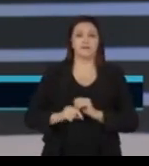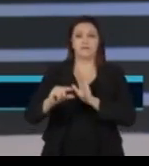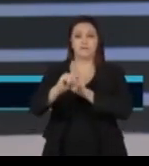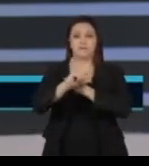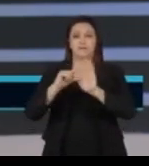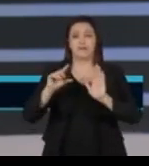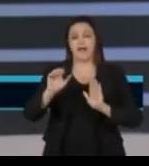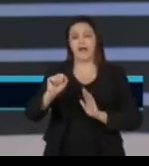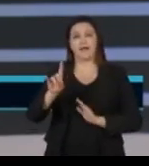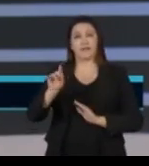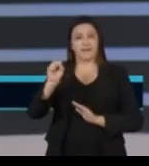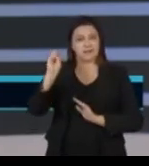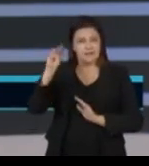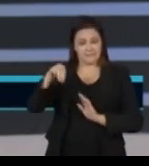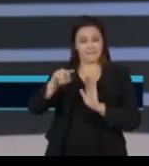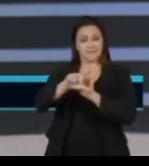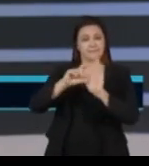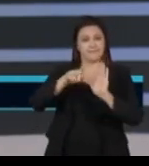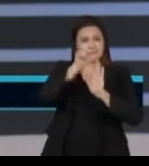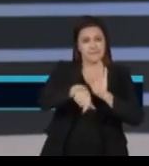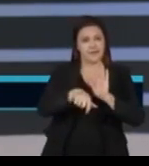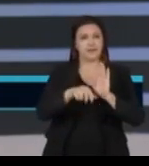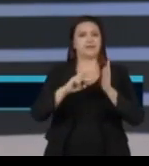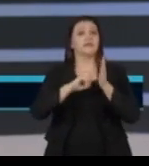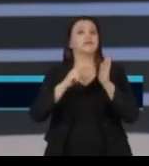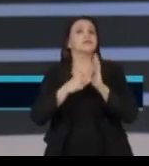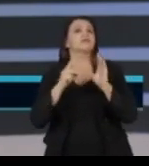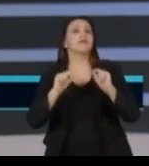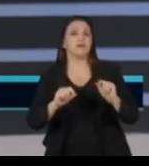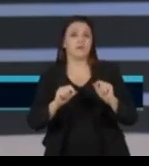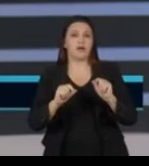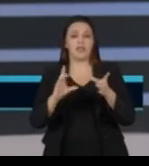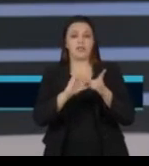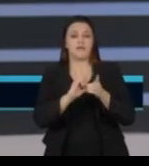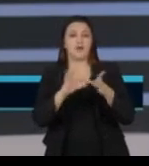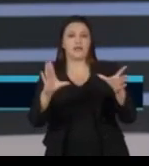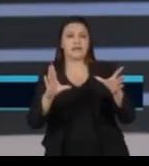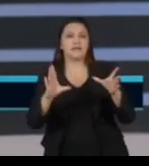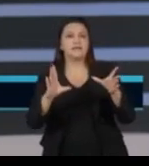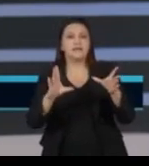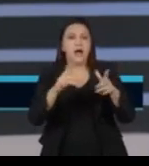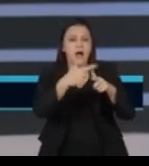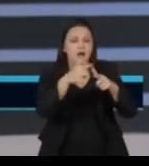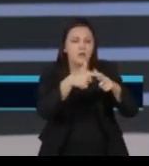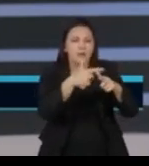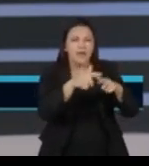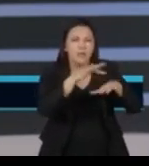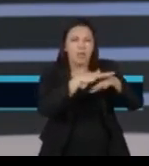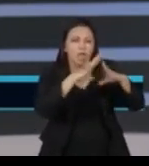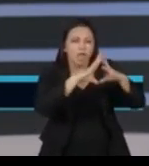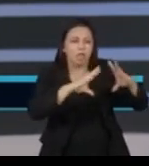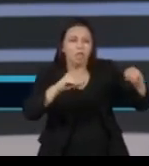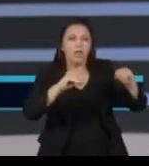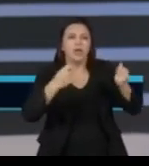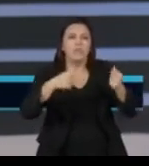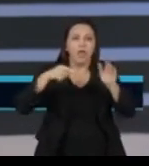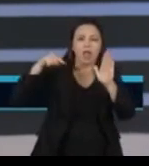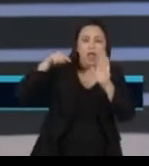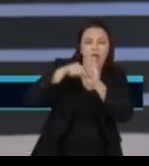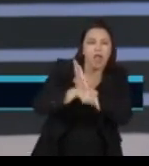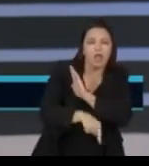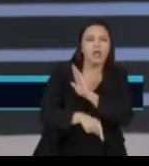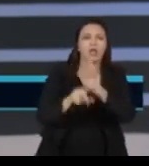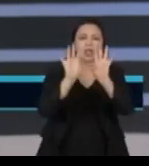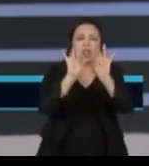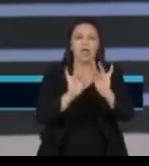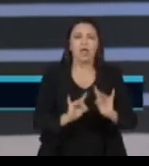Addams dizendo: para você curar as doenças da democracia, você precisa aprofundar a democracia, mais